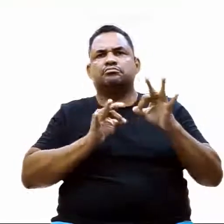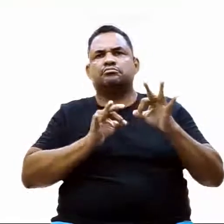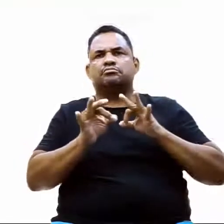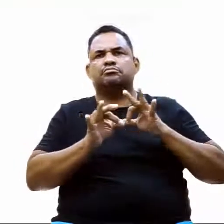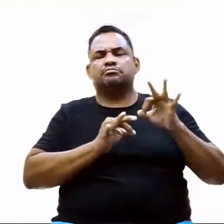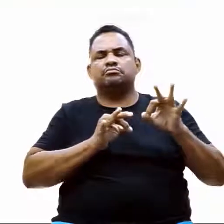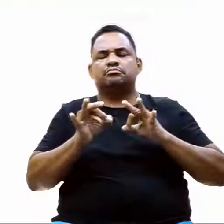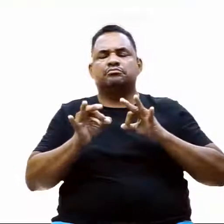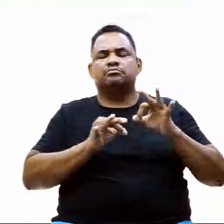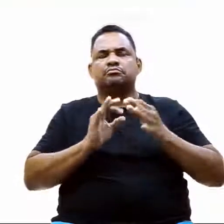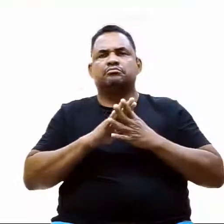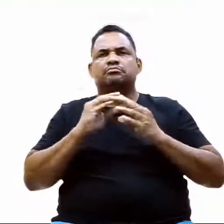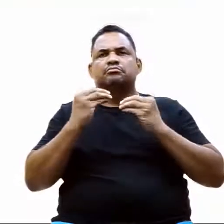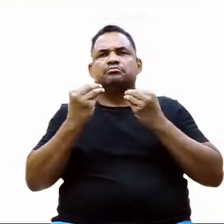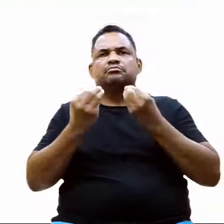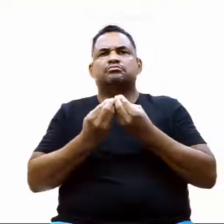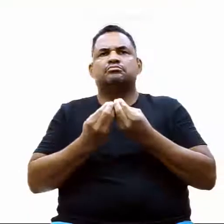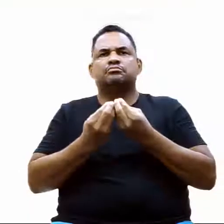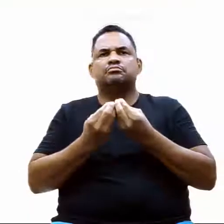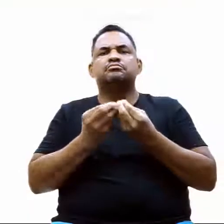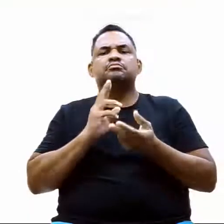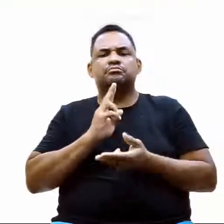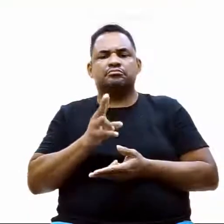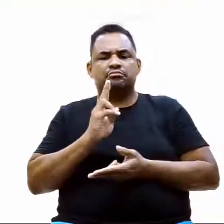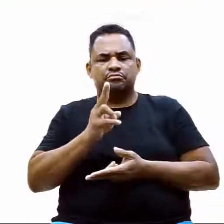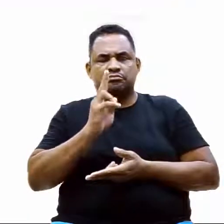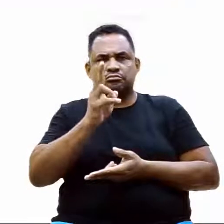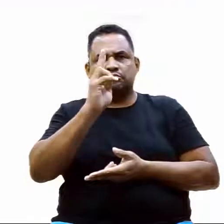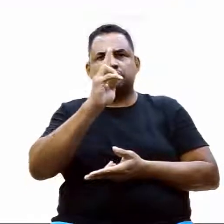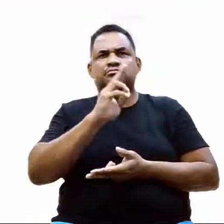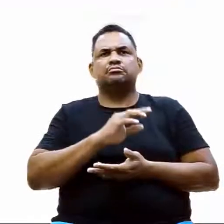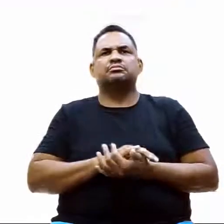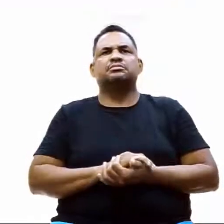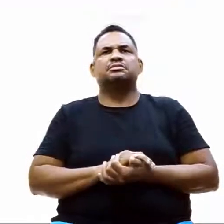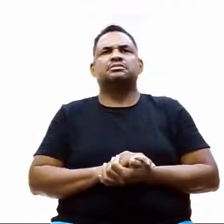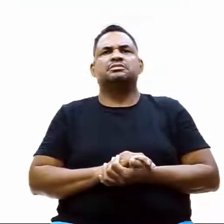formam determinada substância era constante,